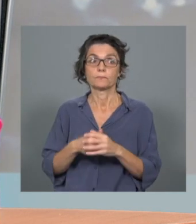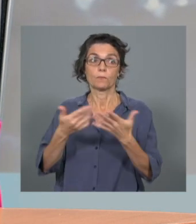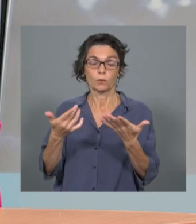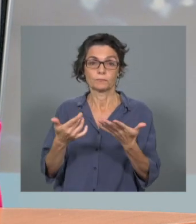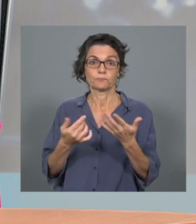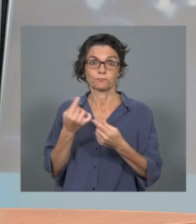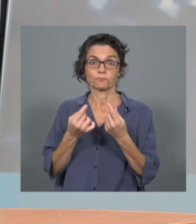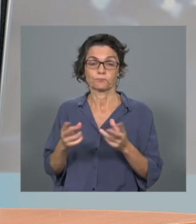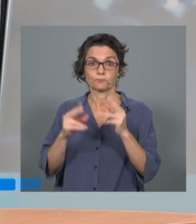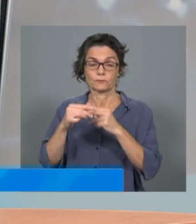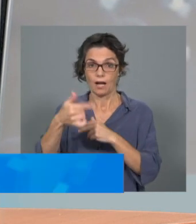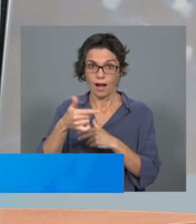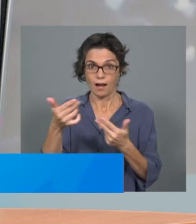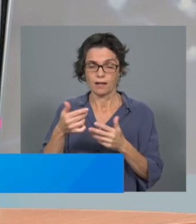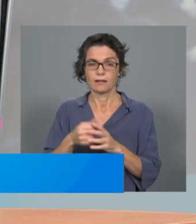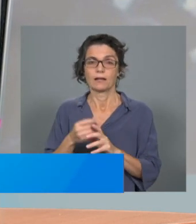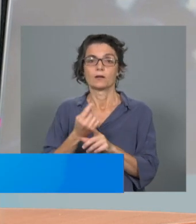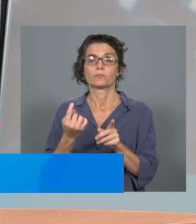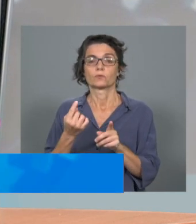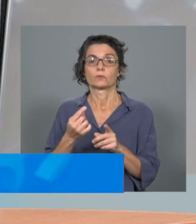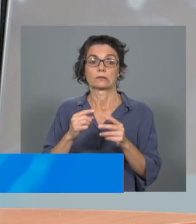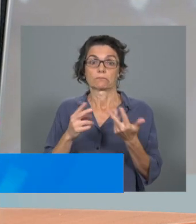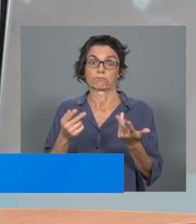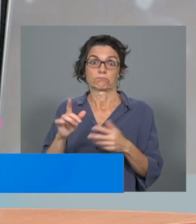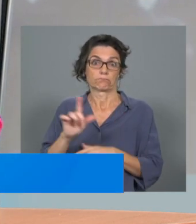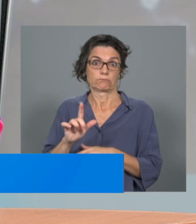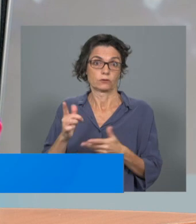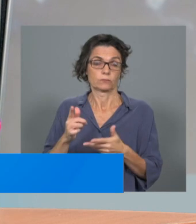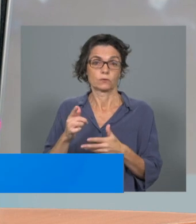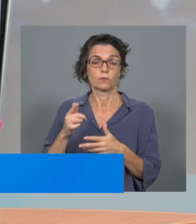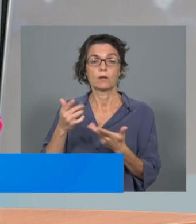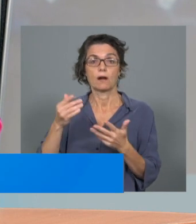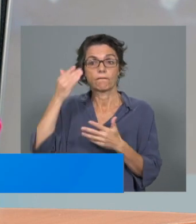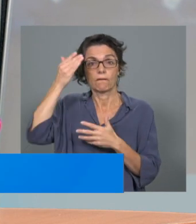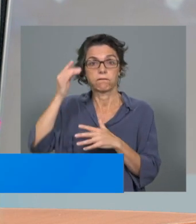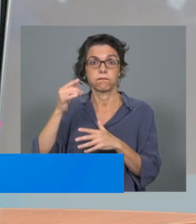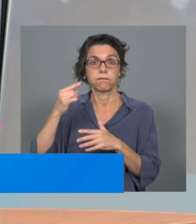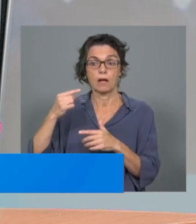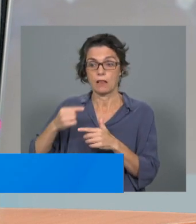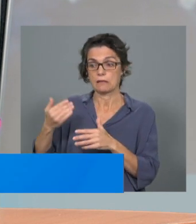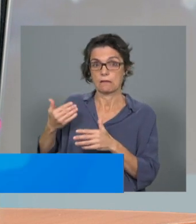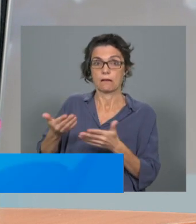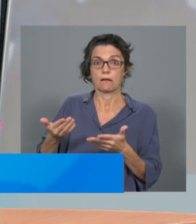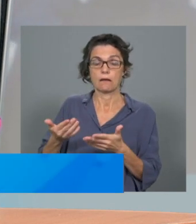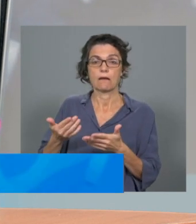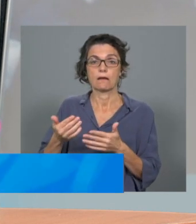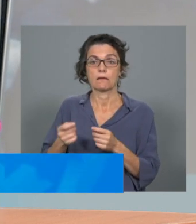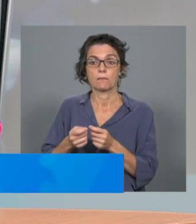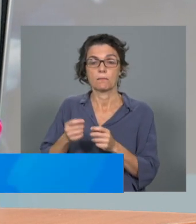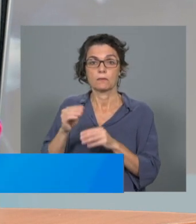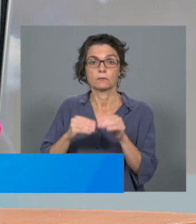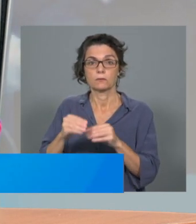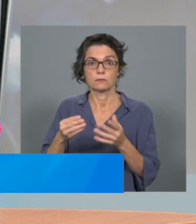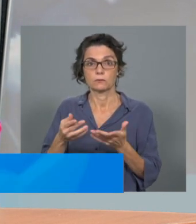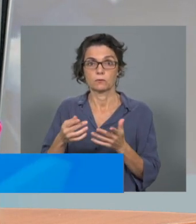a começar por Lisboa, uma vez que as sondagens, inclusive da última semana, à beira das eleições, não davam